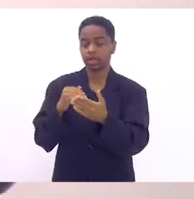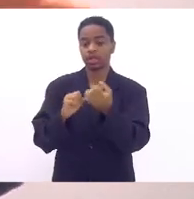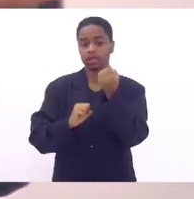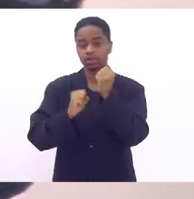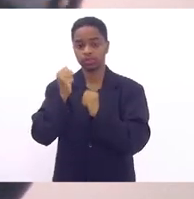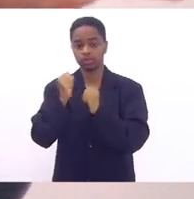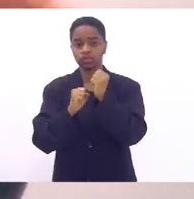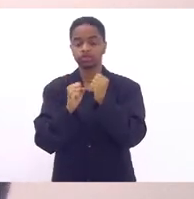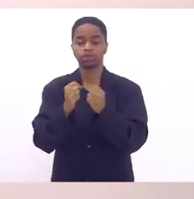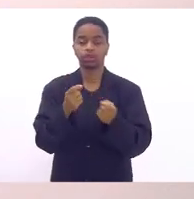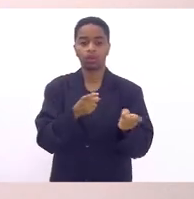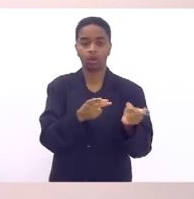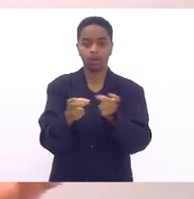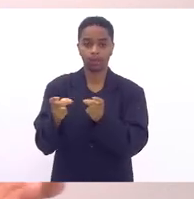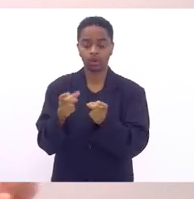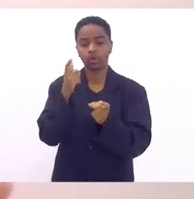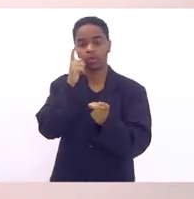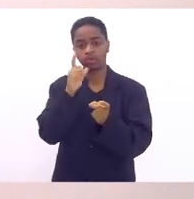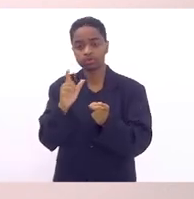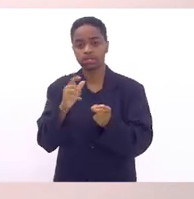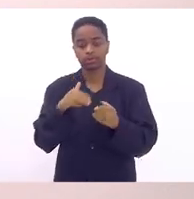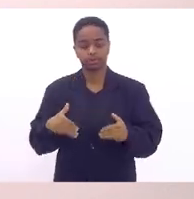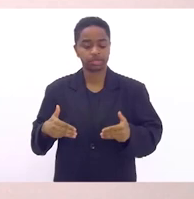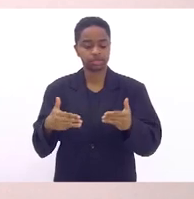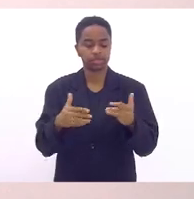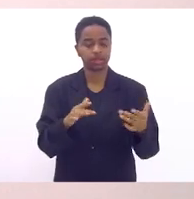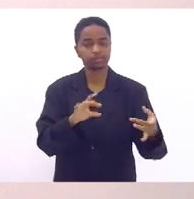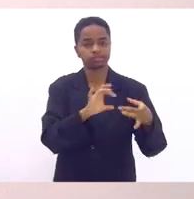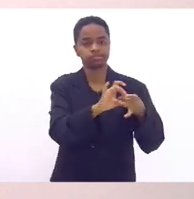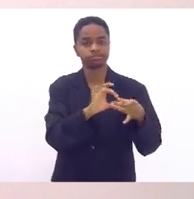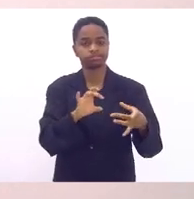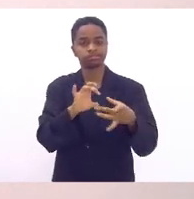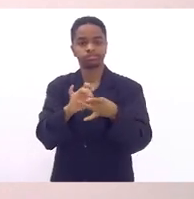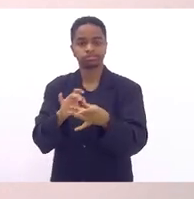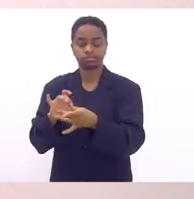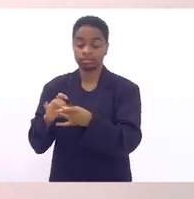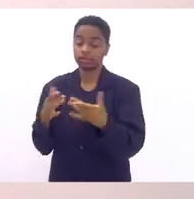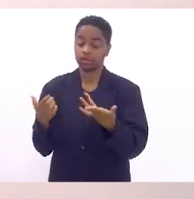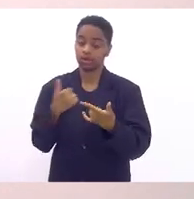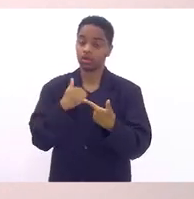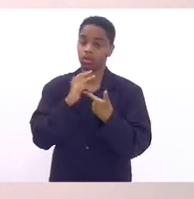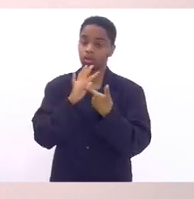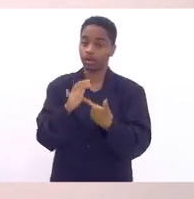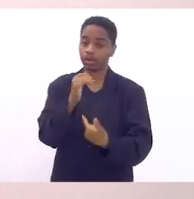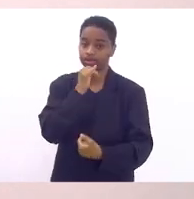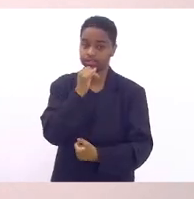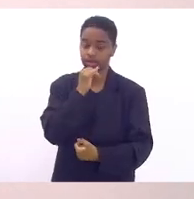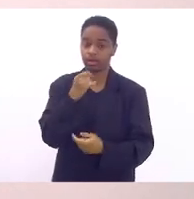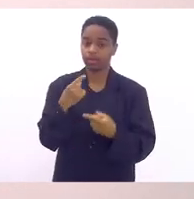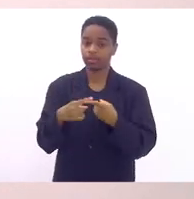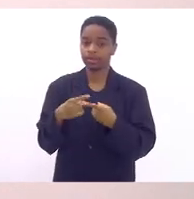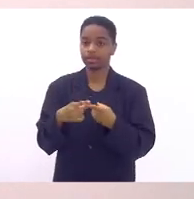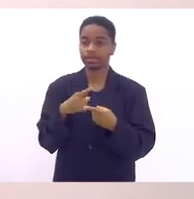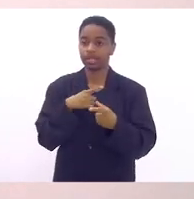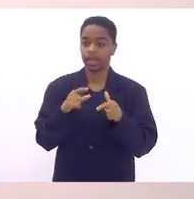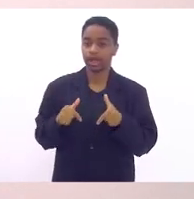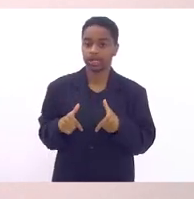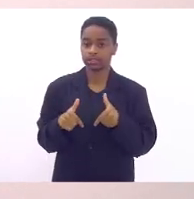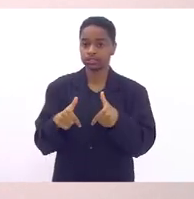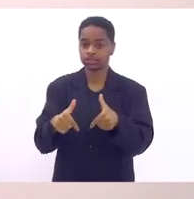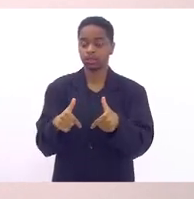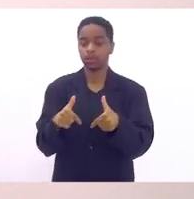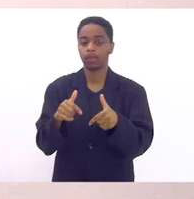uma articulação interministerial fundamental eu sempre cito o exemplo o ministério tinha uma ação na questão de um instrumento chamado